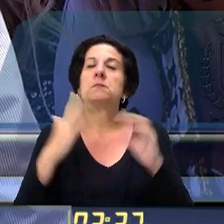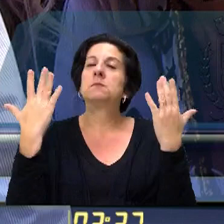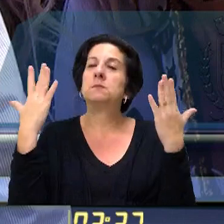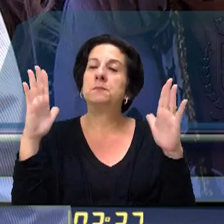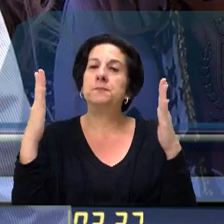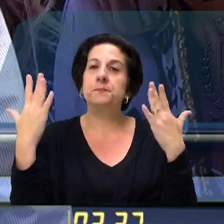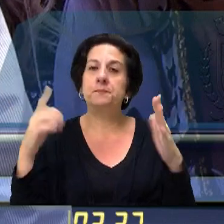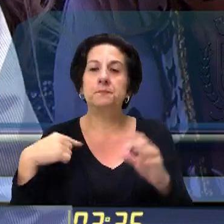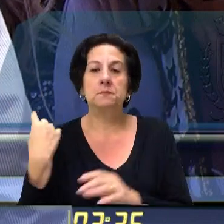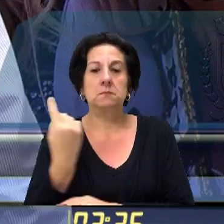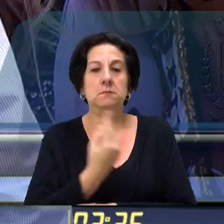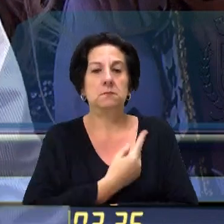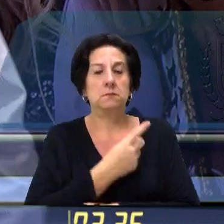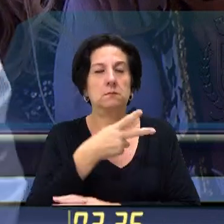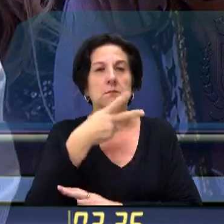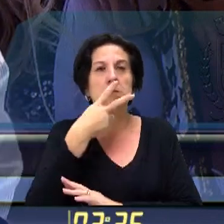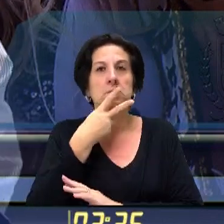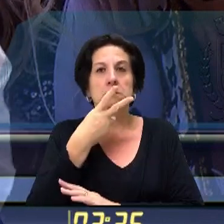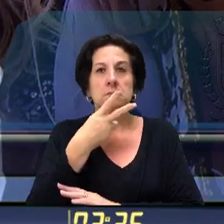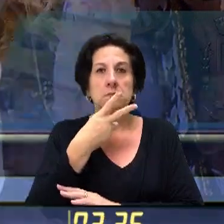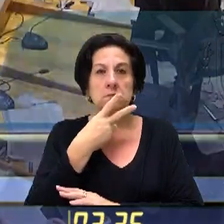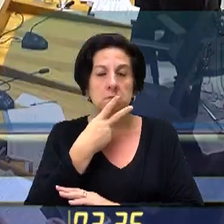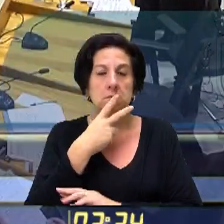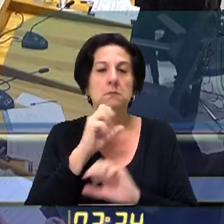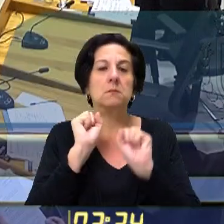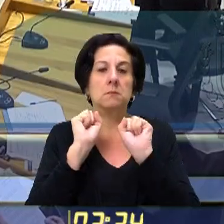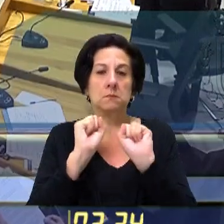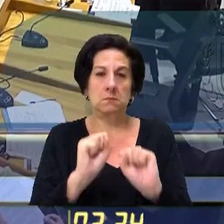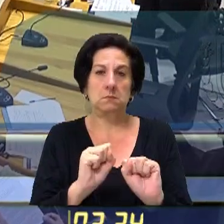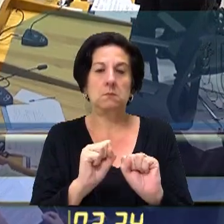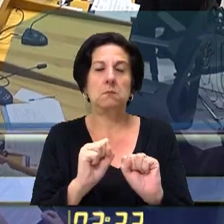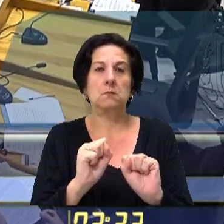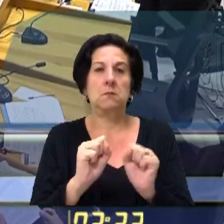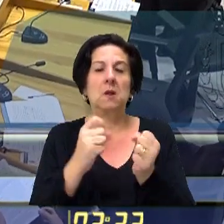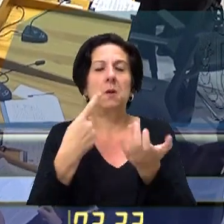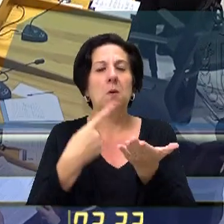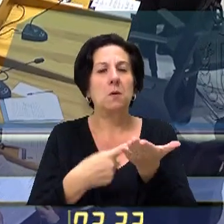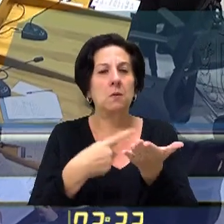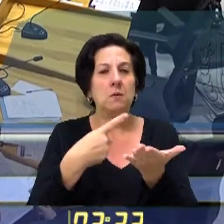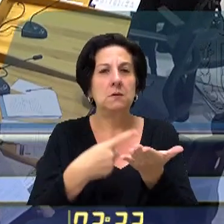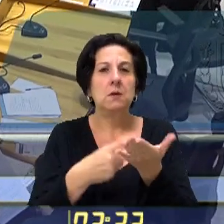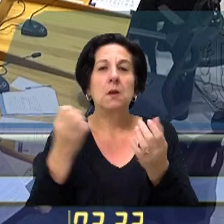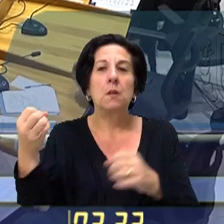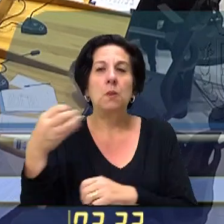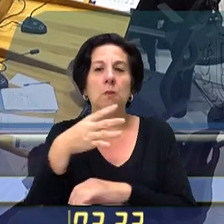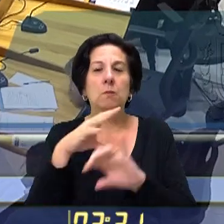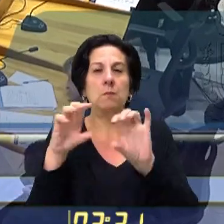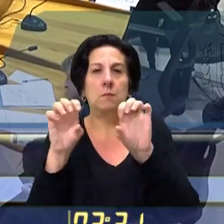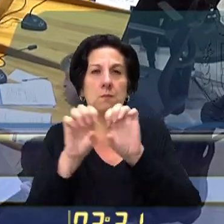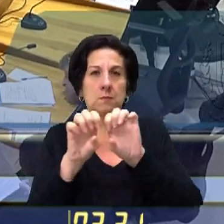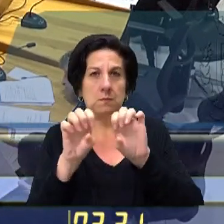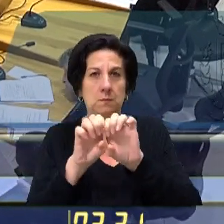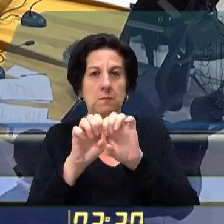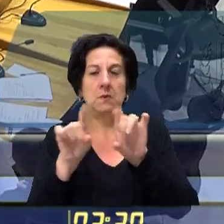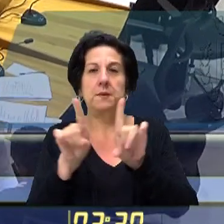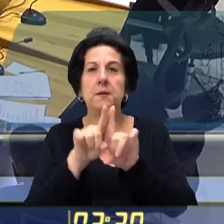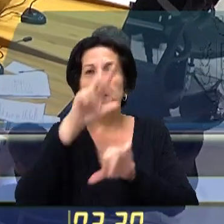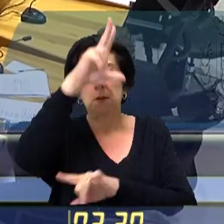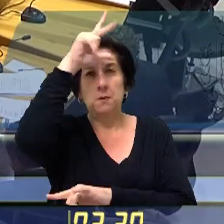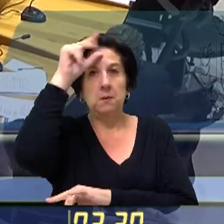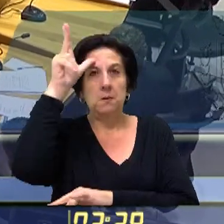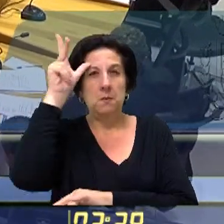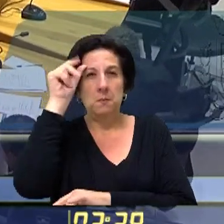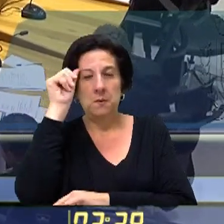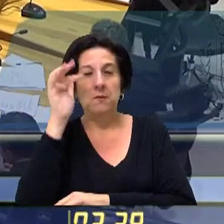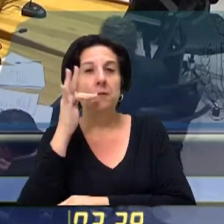Parabéns a nós, Santa Cruzenses, por podermos contar com essa nova estrutura, e ao senhor prefeito